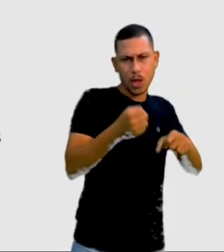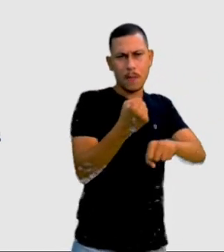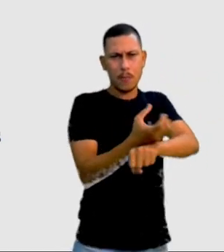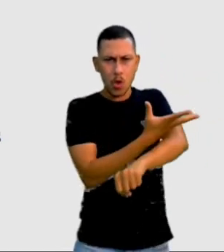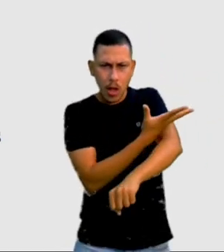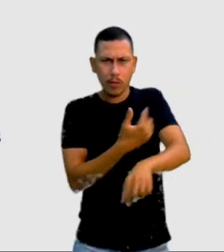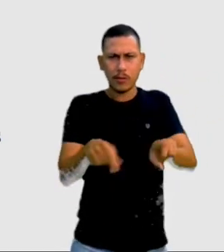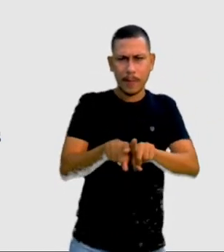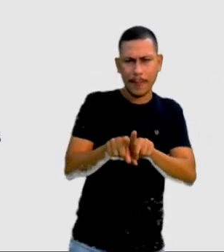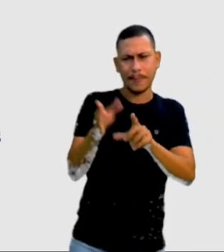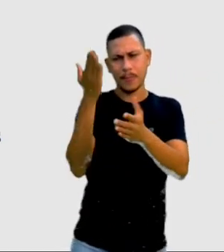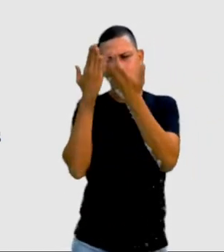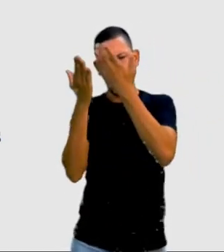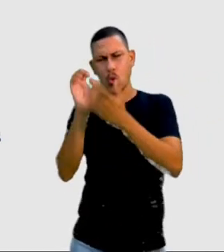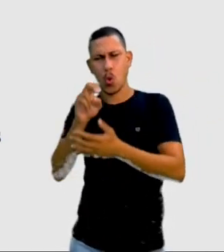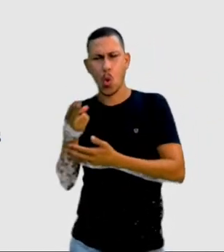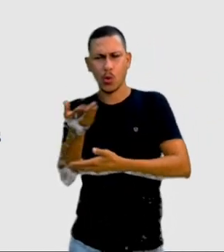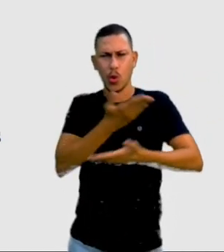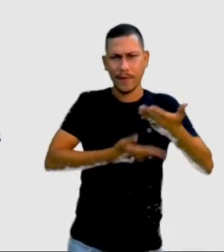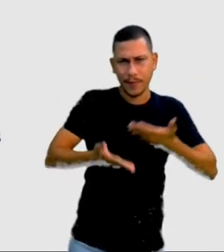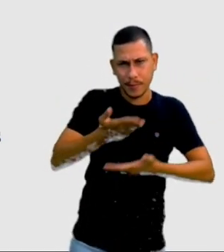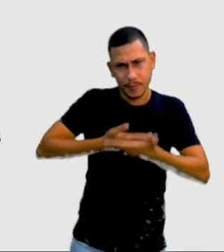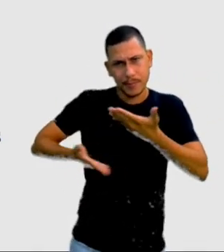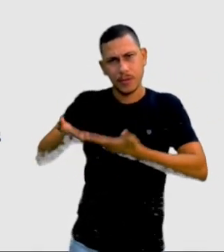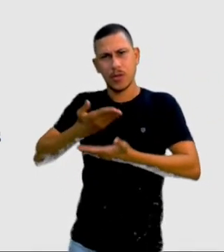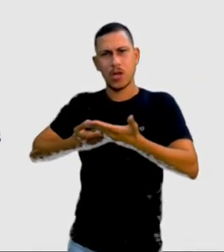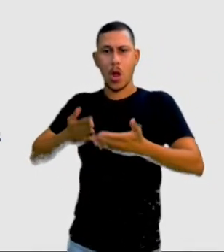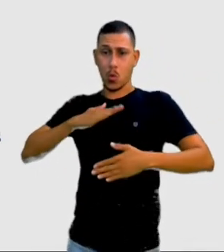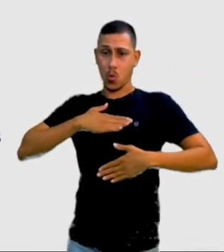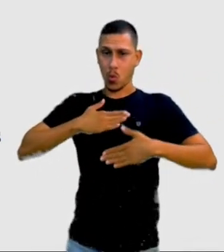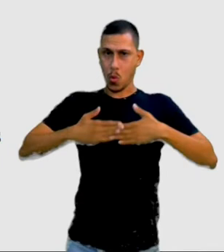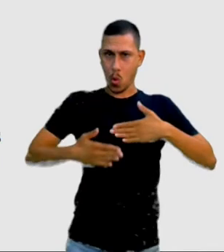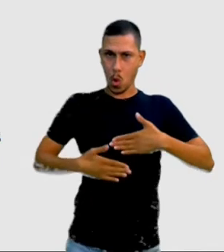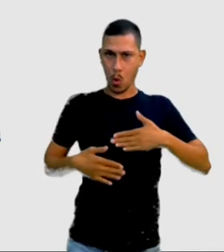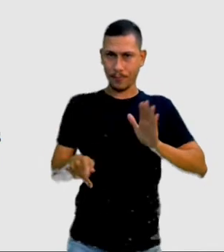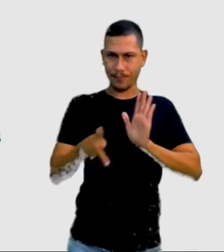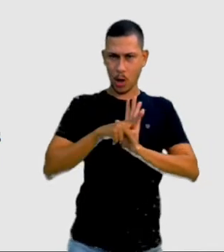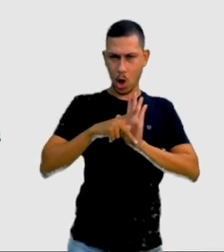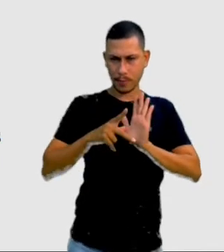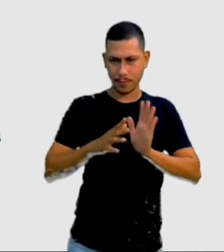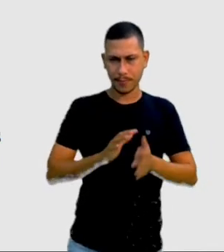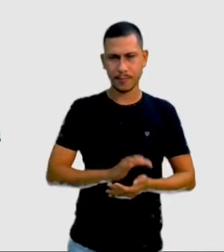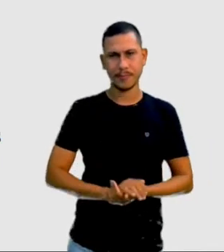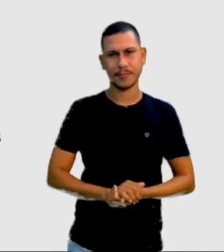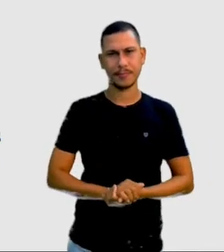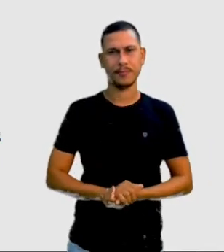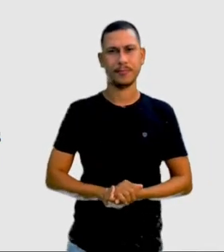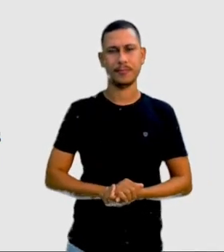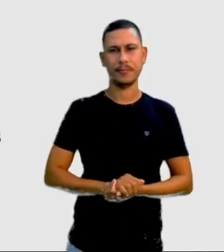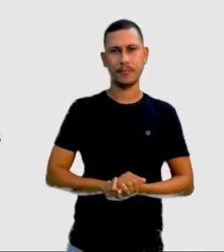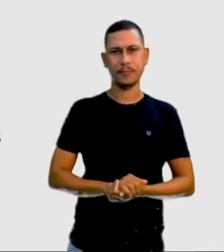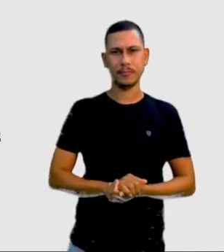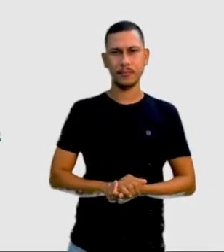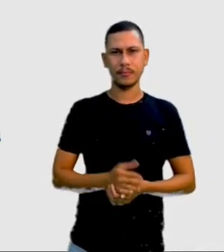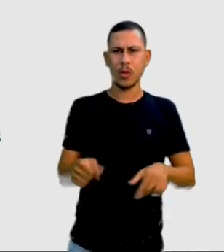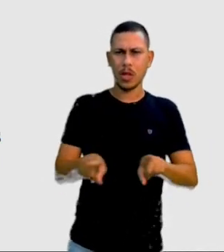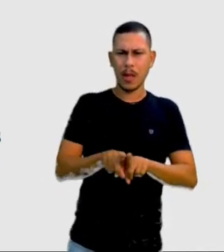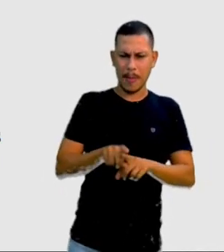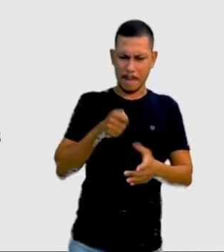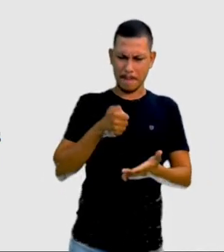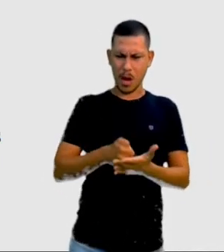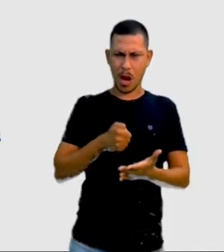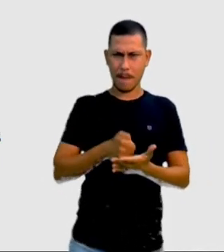emocional, psicológica, ou se tem alguma relação realmente fisiológica para isso, tá? A pressão, por